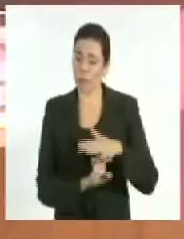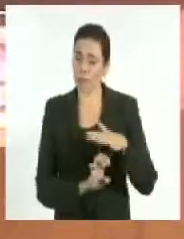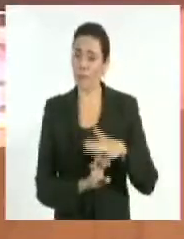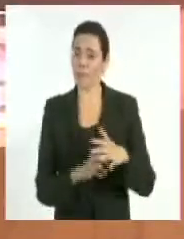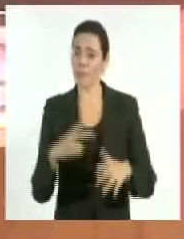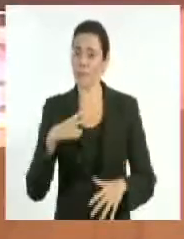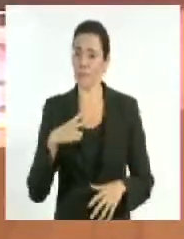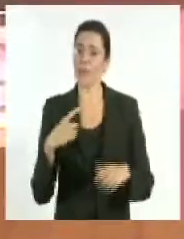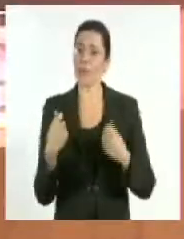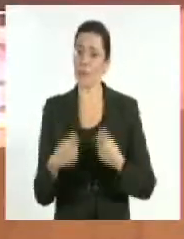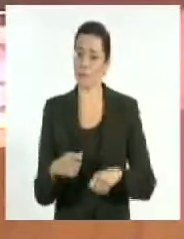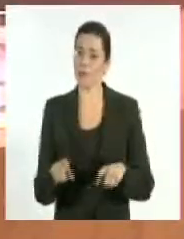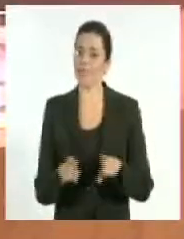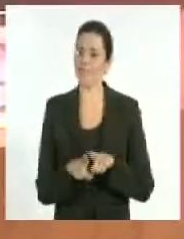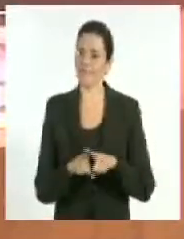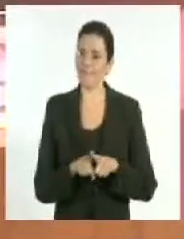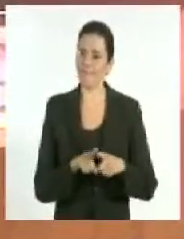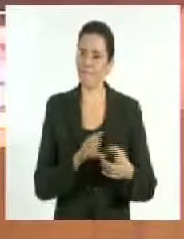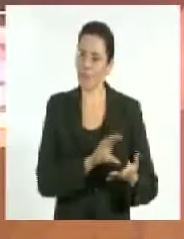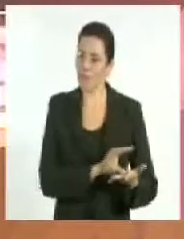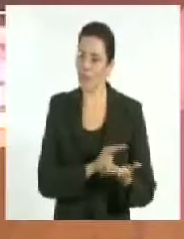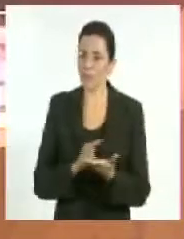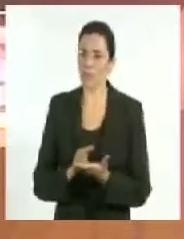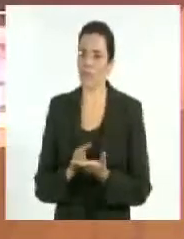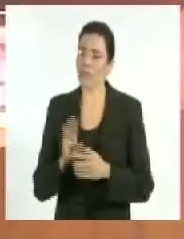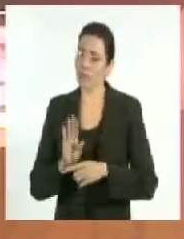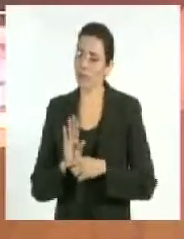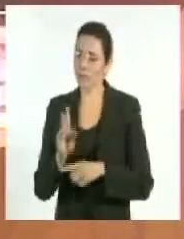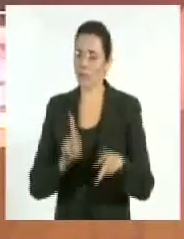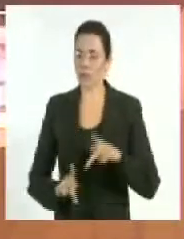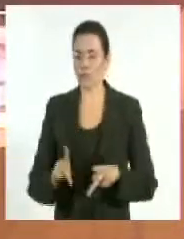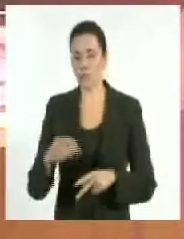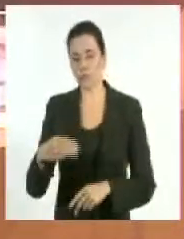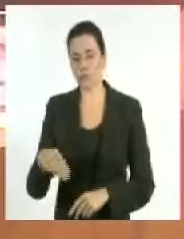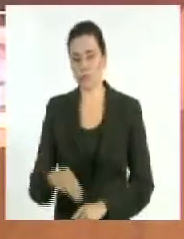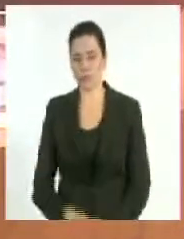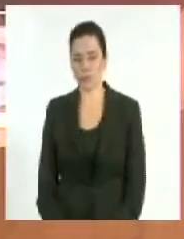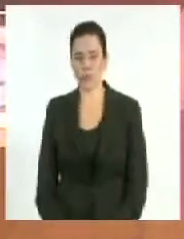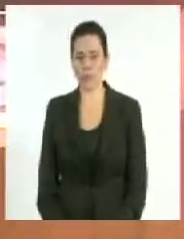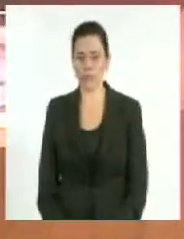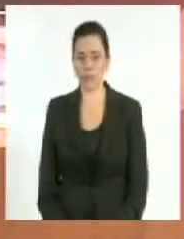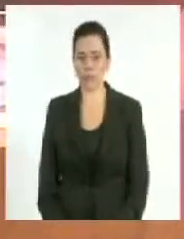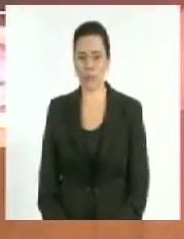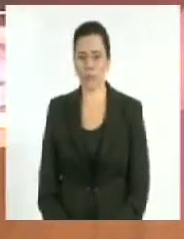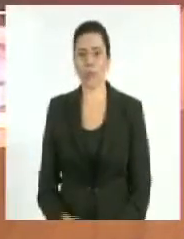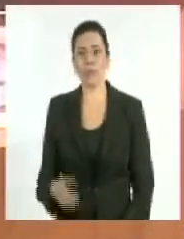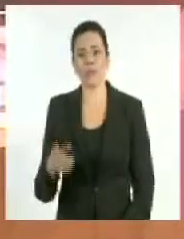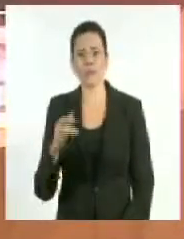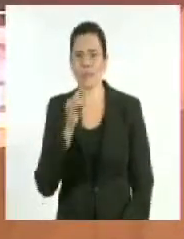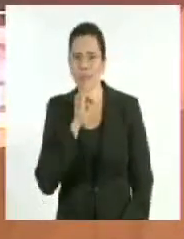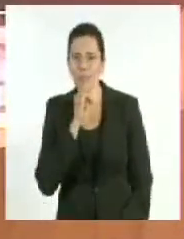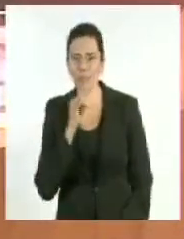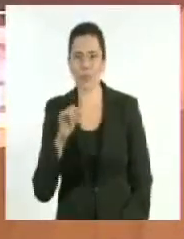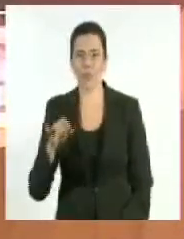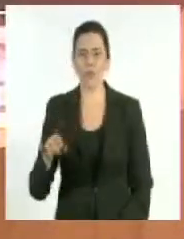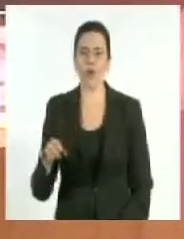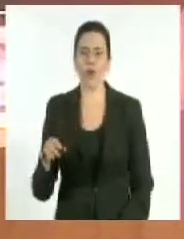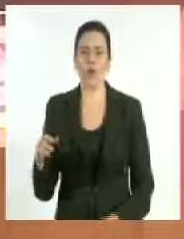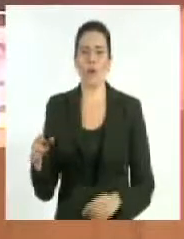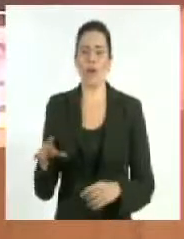essa taxa vai incidir sobre o transporte de minério. 800 quilômetros